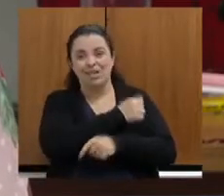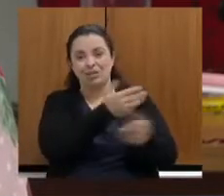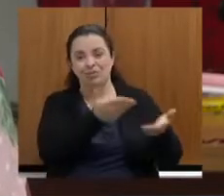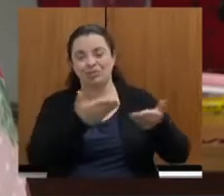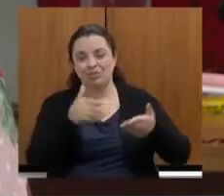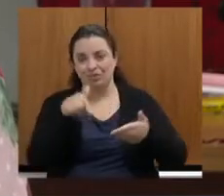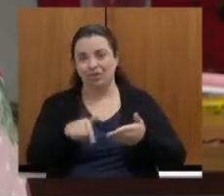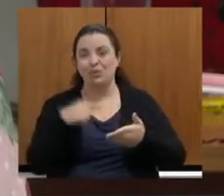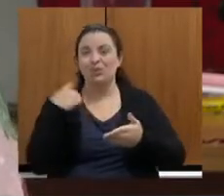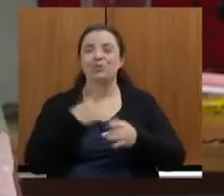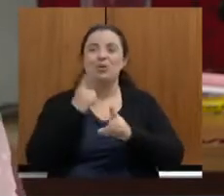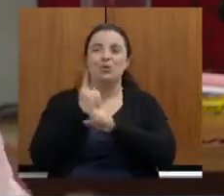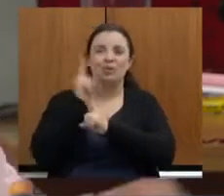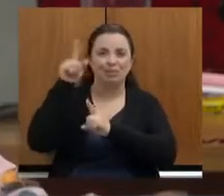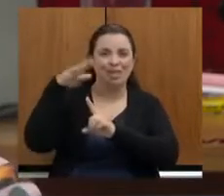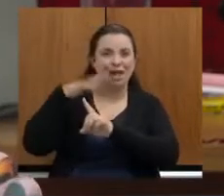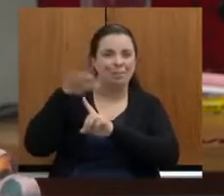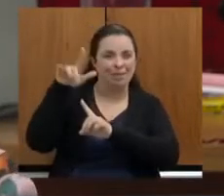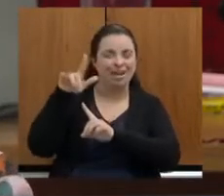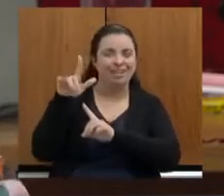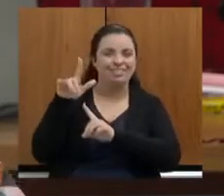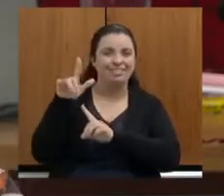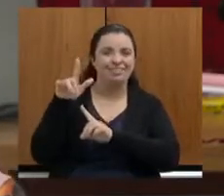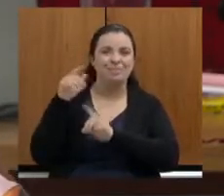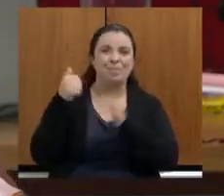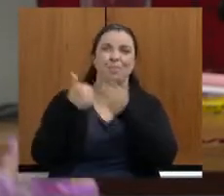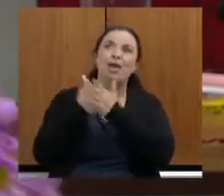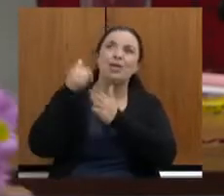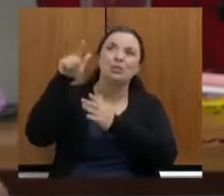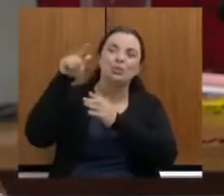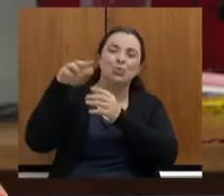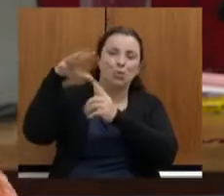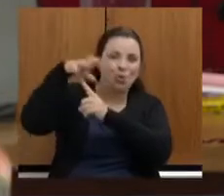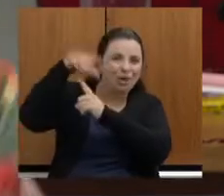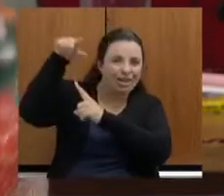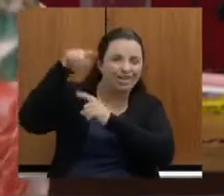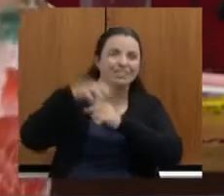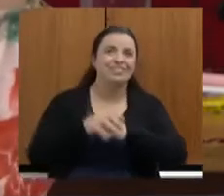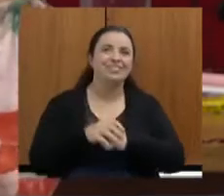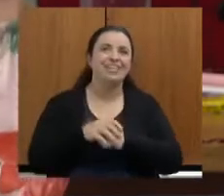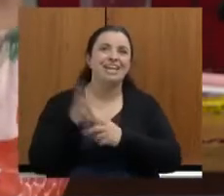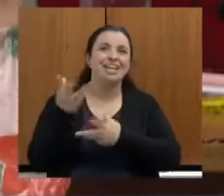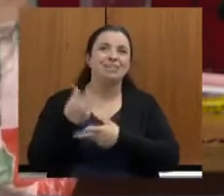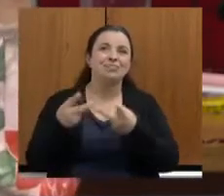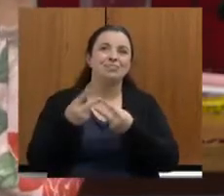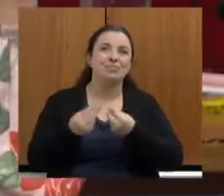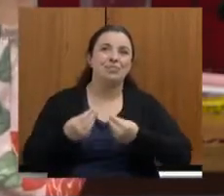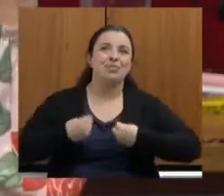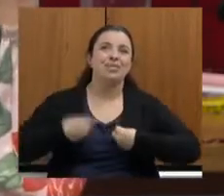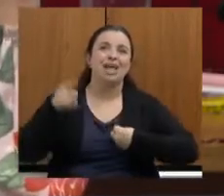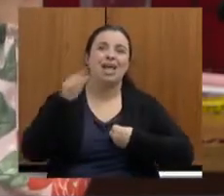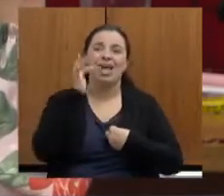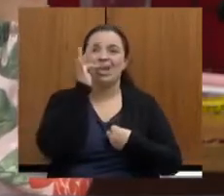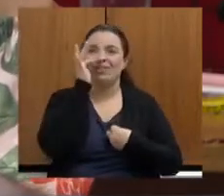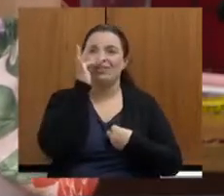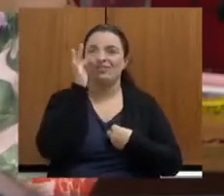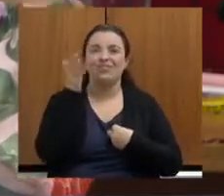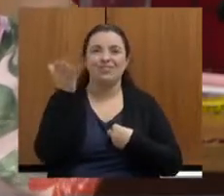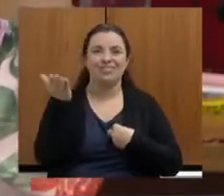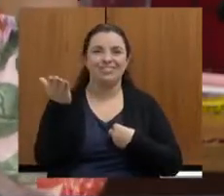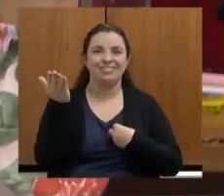Praça da Assembleia ali no coreto onde gentilmente Eu fui presenteada com essas flores